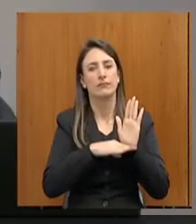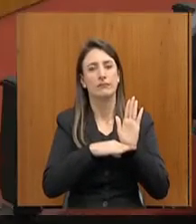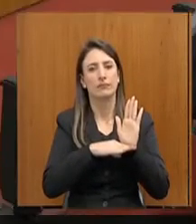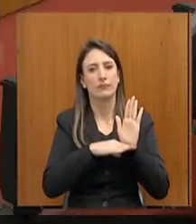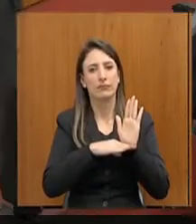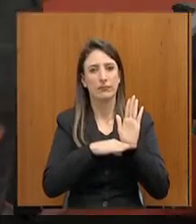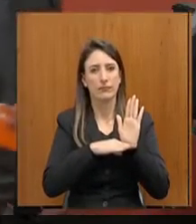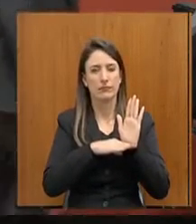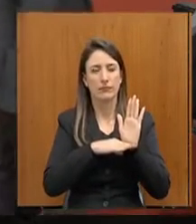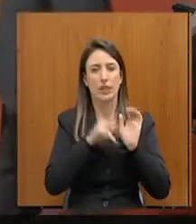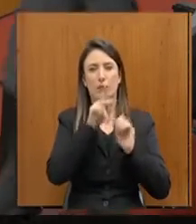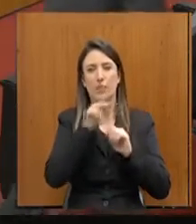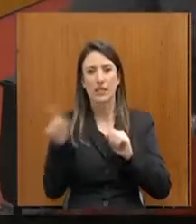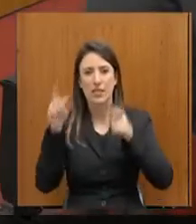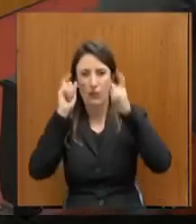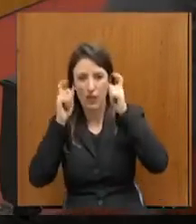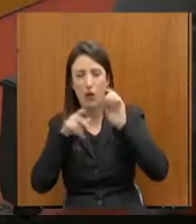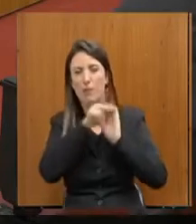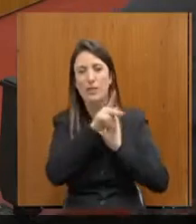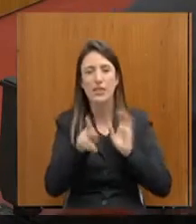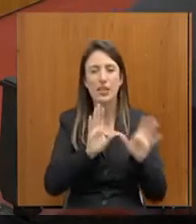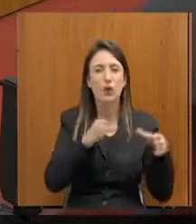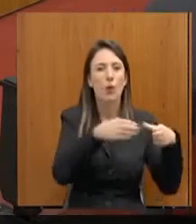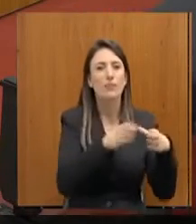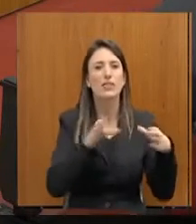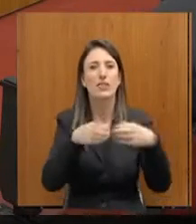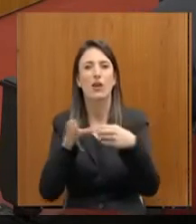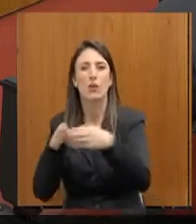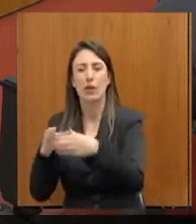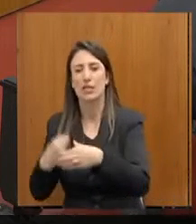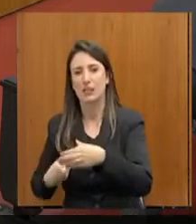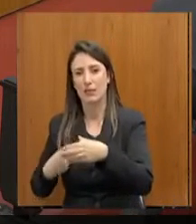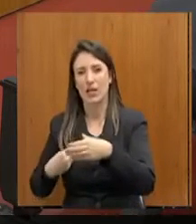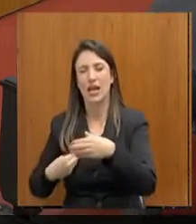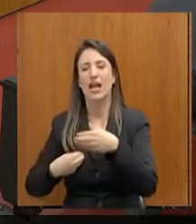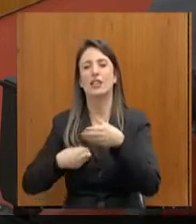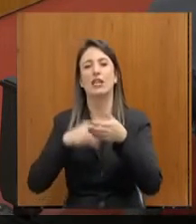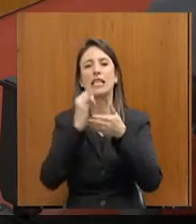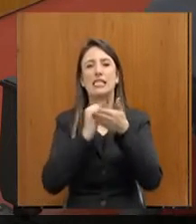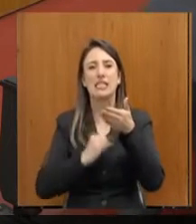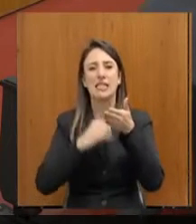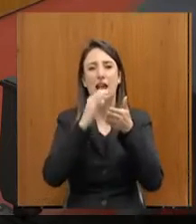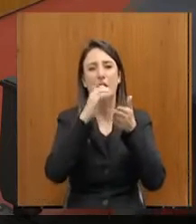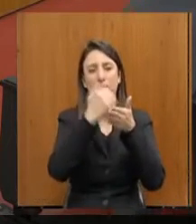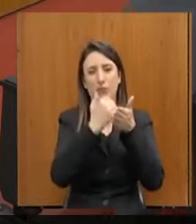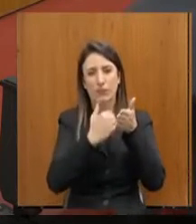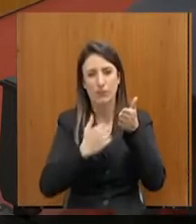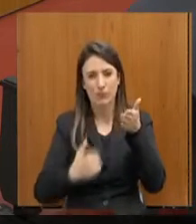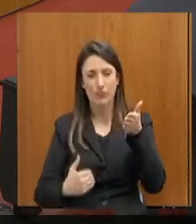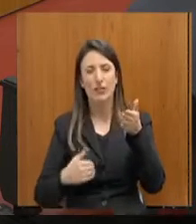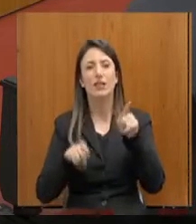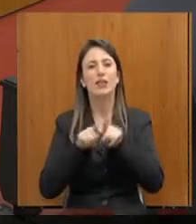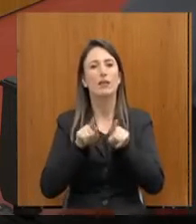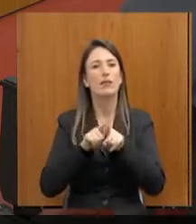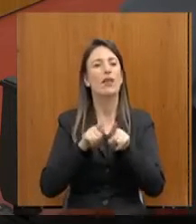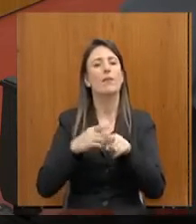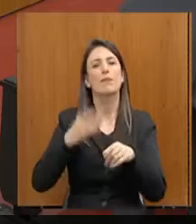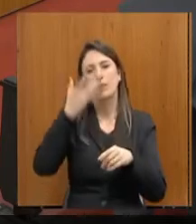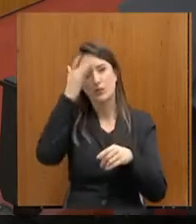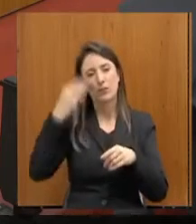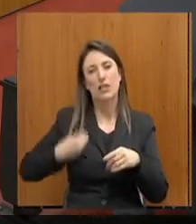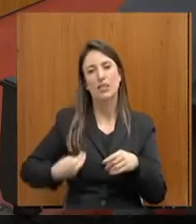o presidente da reunião Presidente das condições participantes por ordem de inscrição membros das comissões participantes por ordem de inscrição